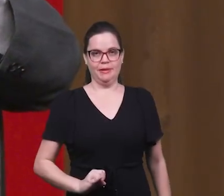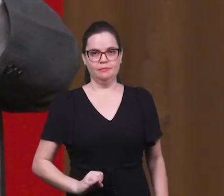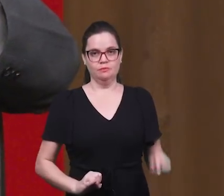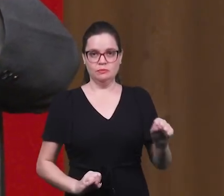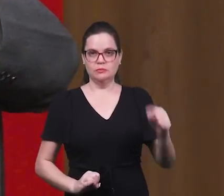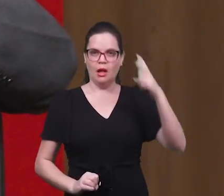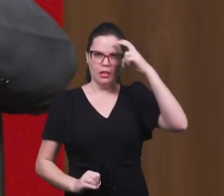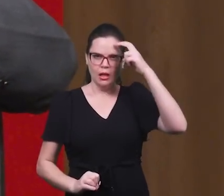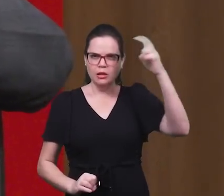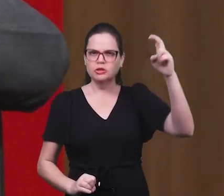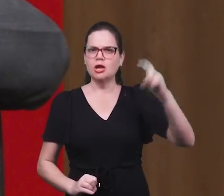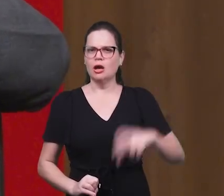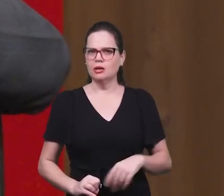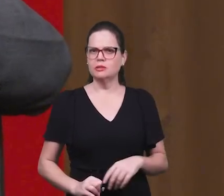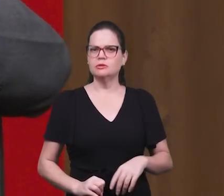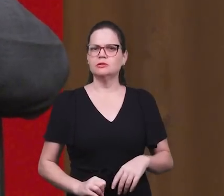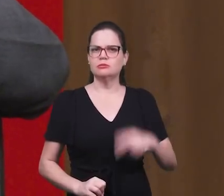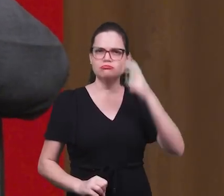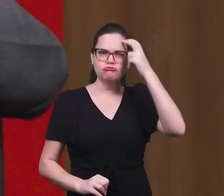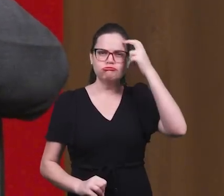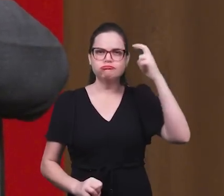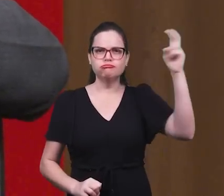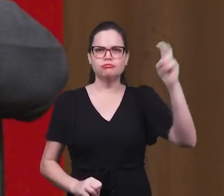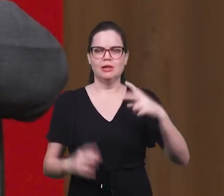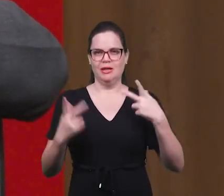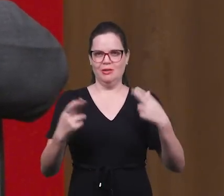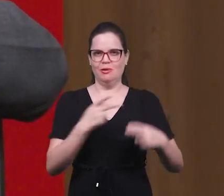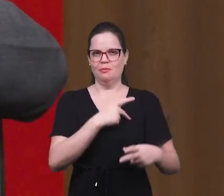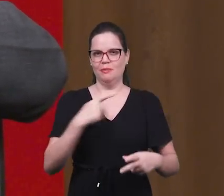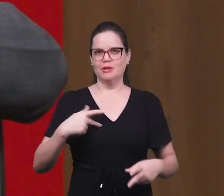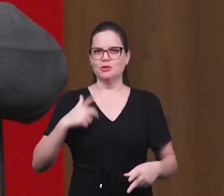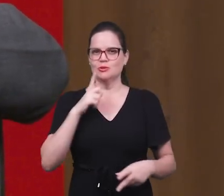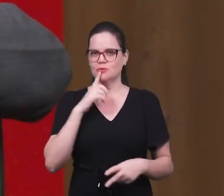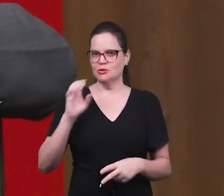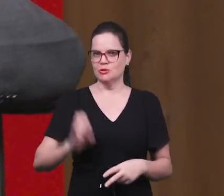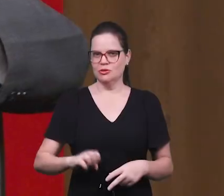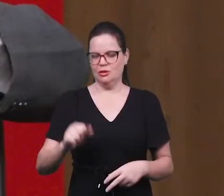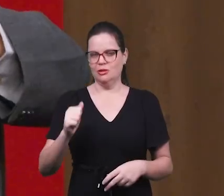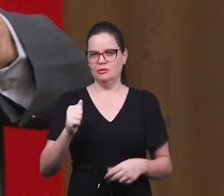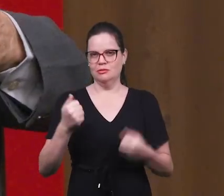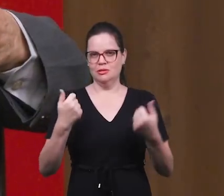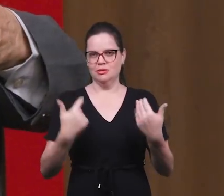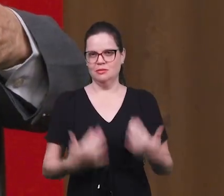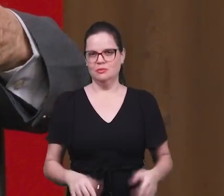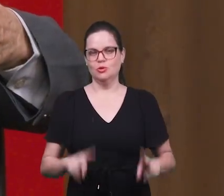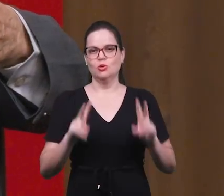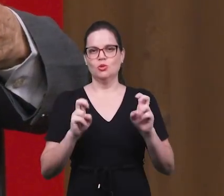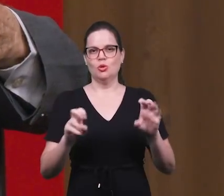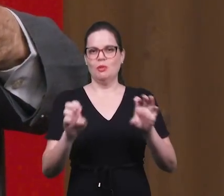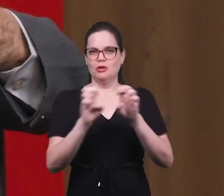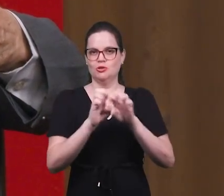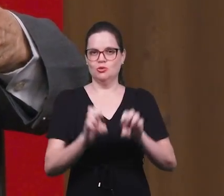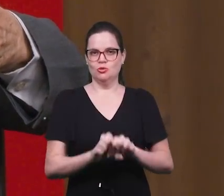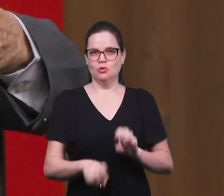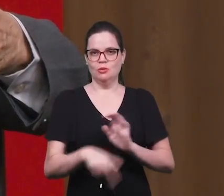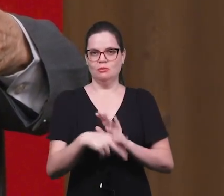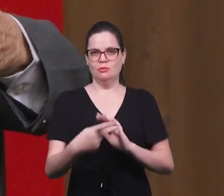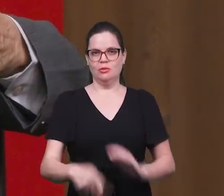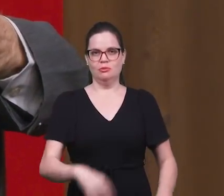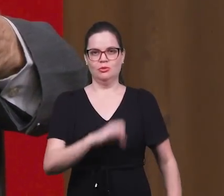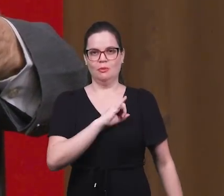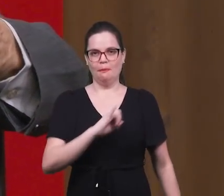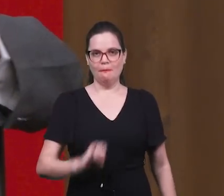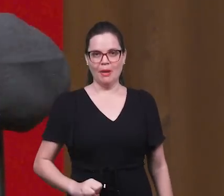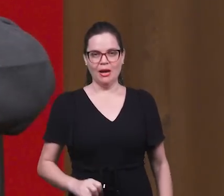inteligente. Ele entendeu isso que o pastor Luiz Eugênio falou, que a estrutura do Império Romano começou a ficar muito